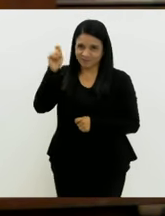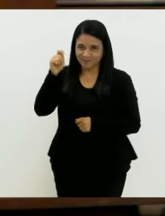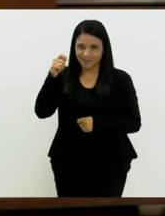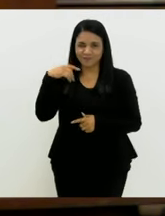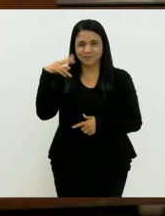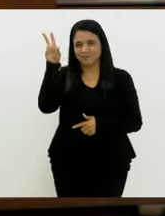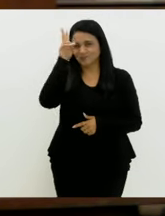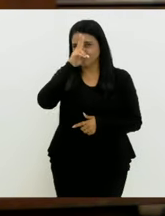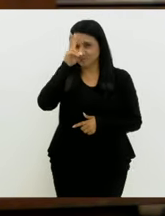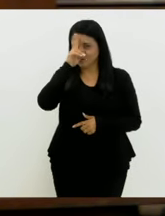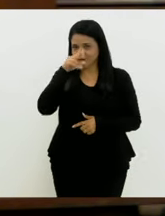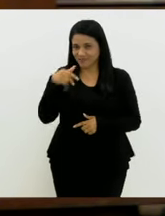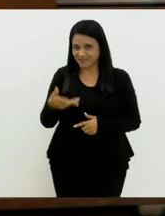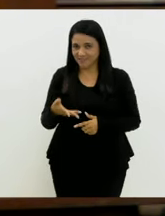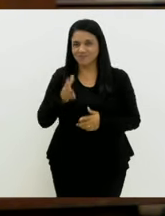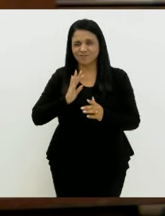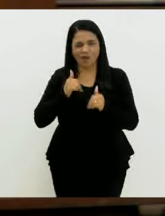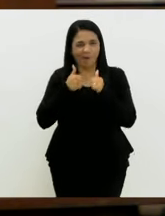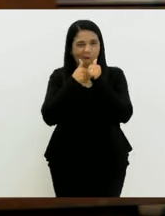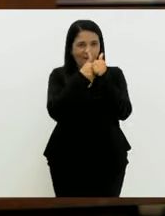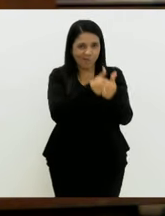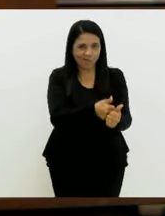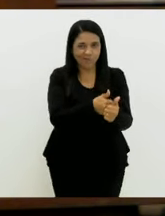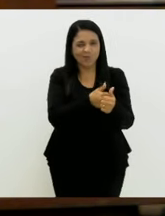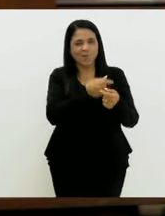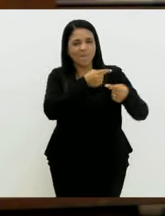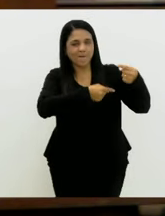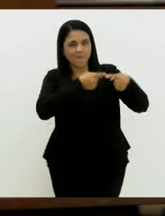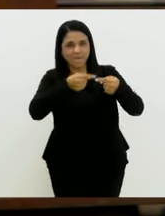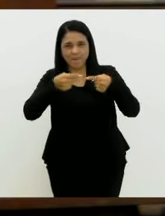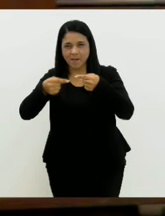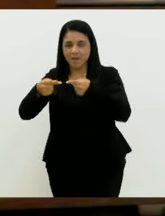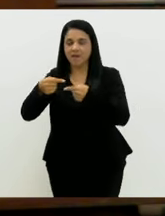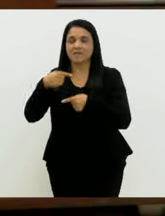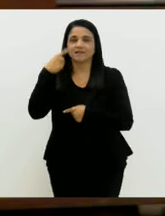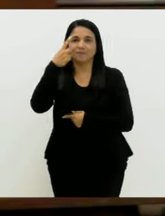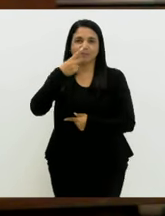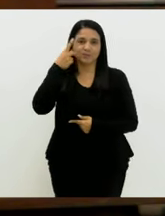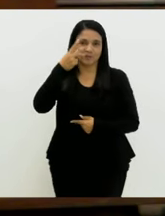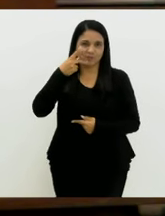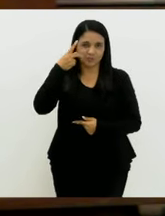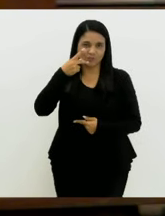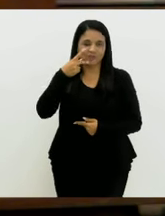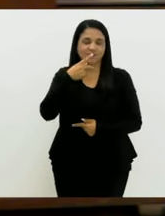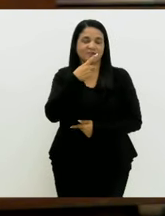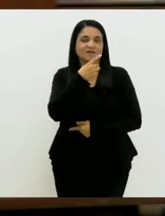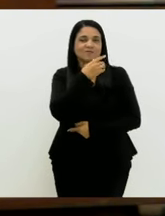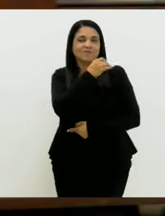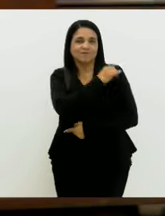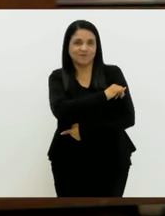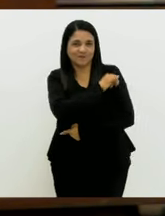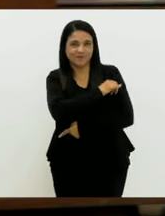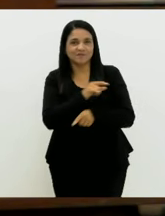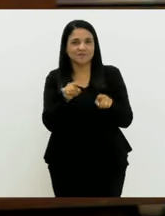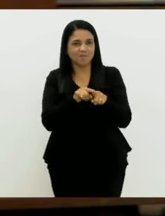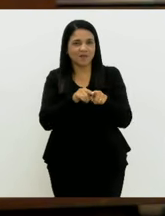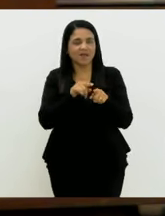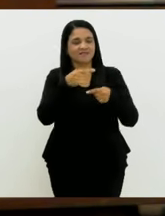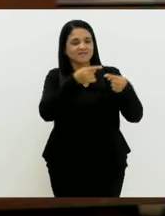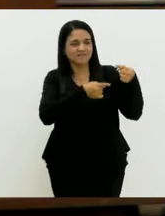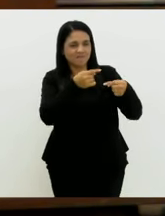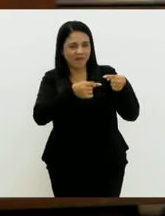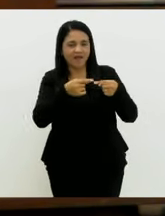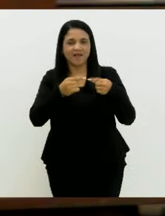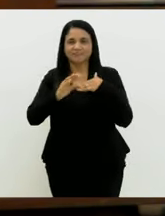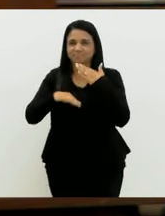já acompanhou muitos dos enfrentamentos da política fluminense, mas também muitos debates favoráveis ao desenvolvimento do nosso estado e das